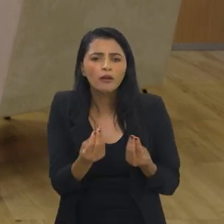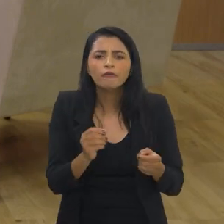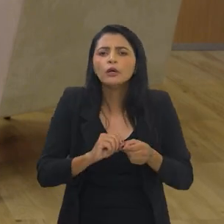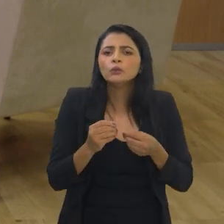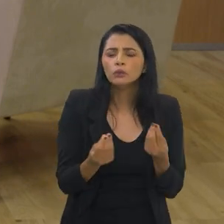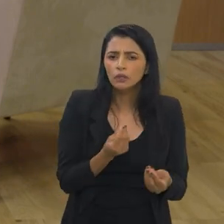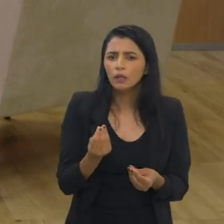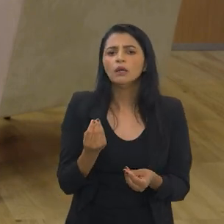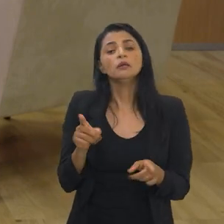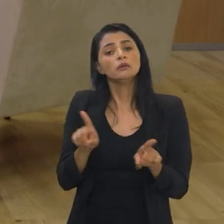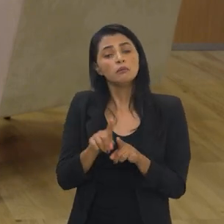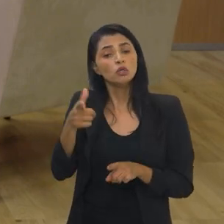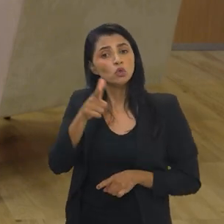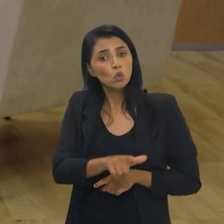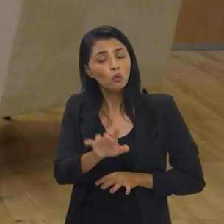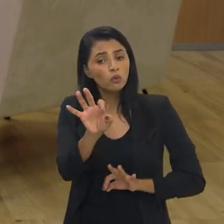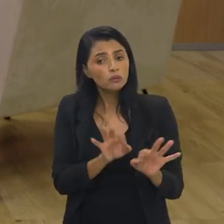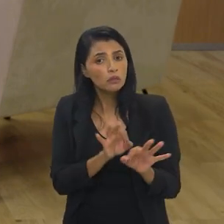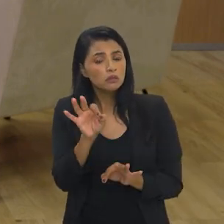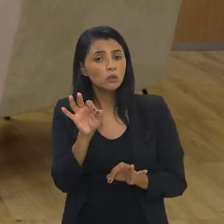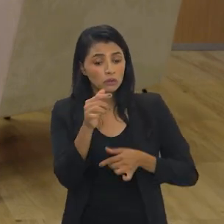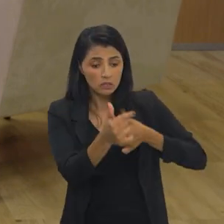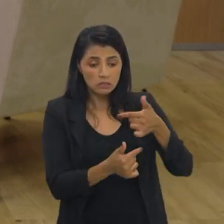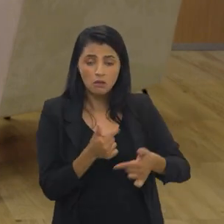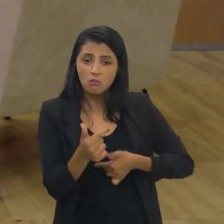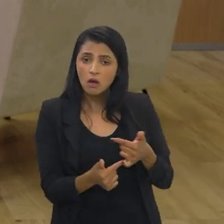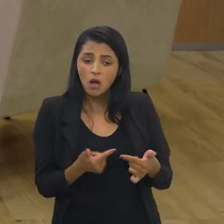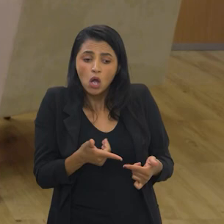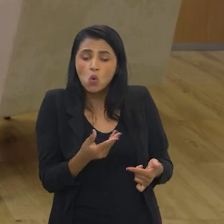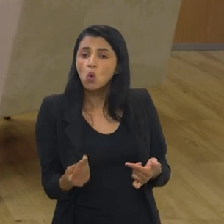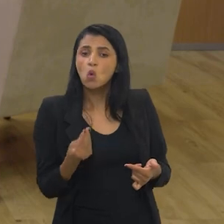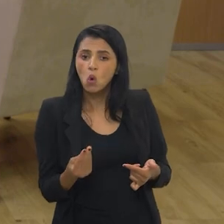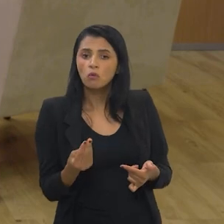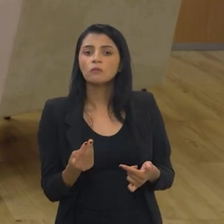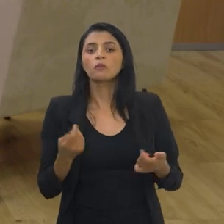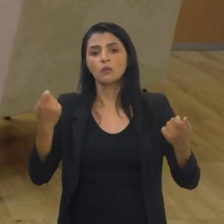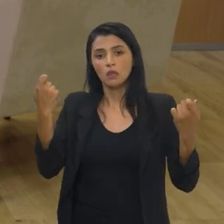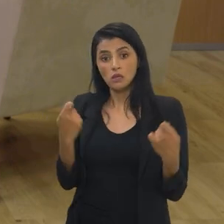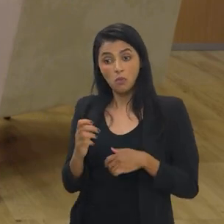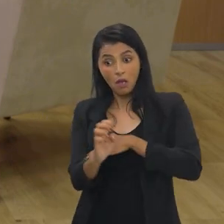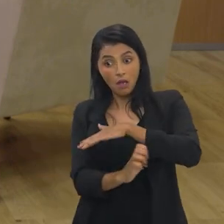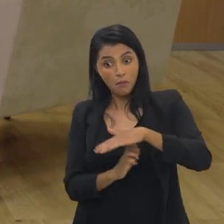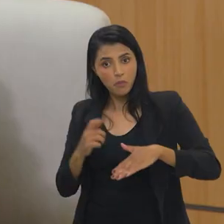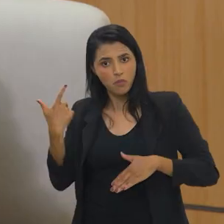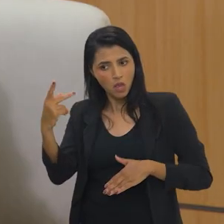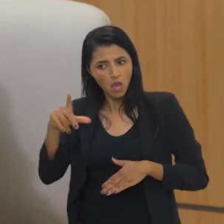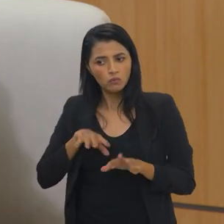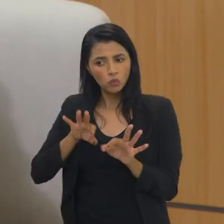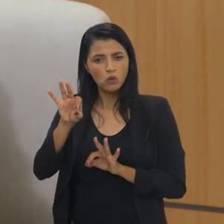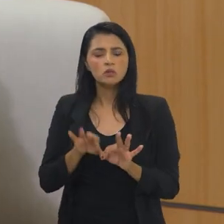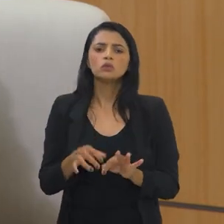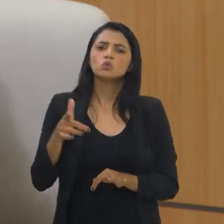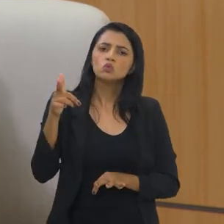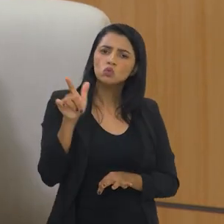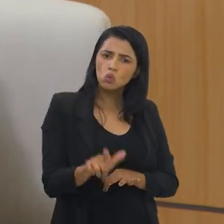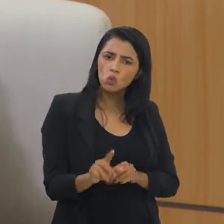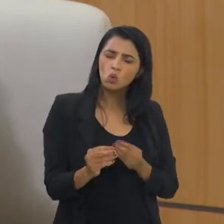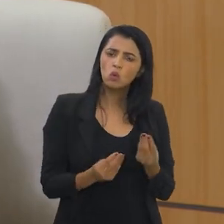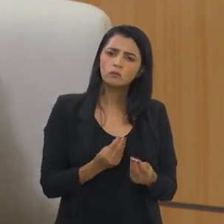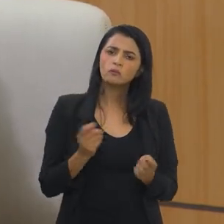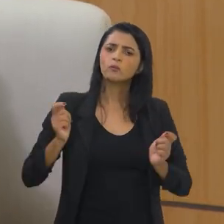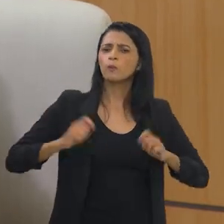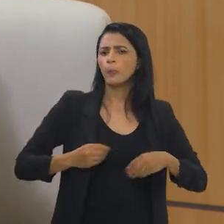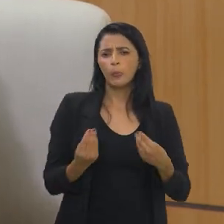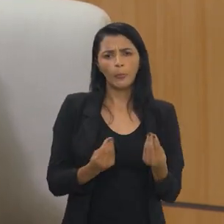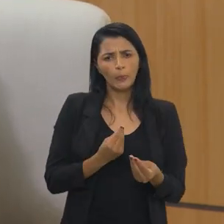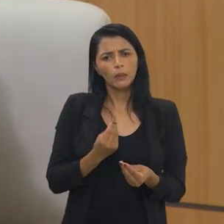nós precisamos discutir a reorganização é dos trabalhos né Nós precisamos que as empresas tem uma reorganização